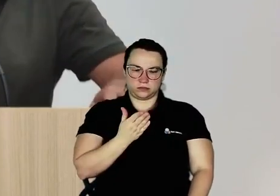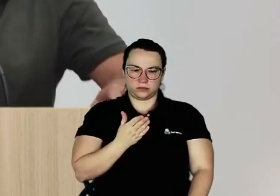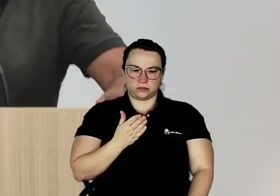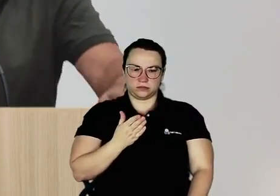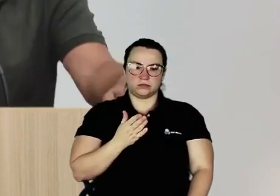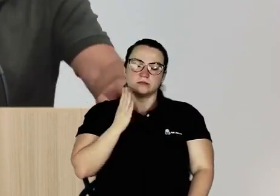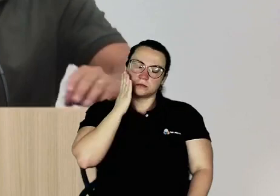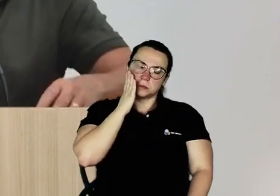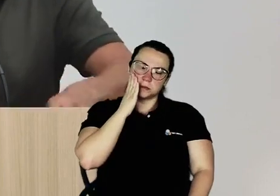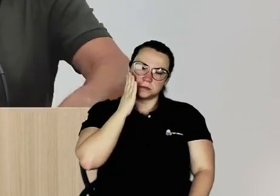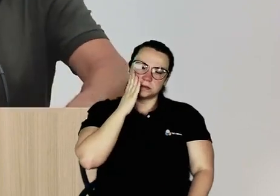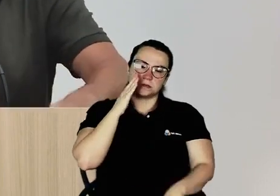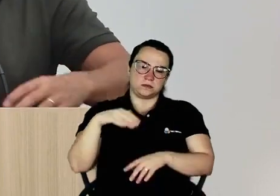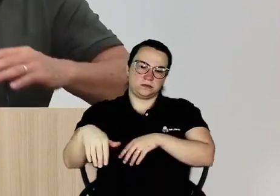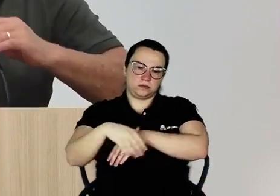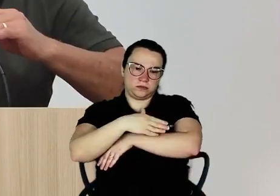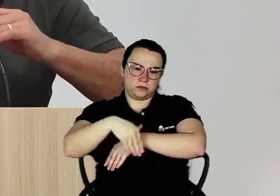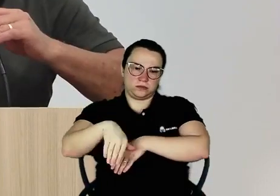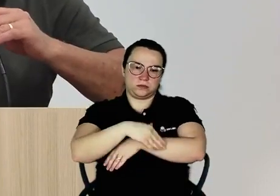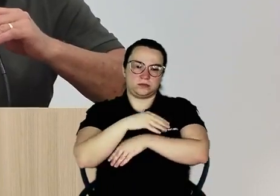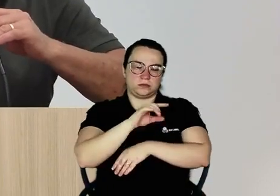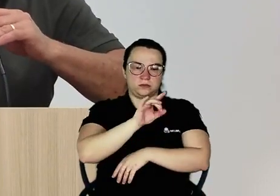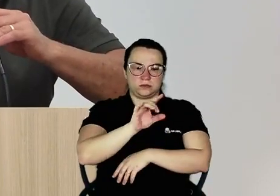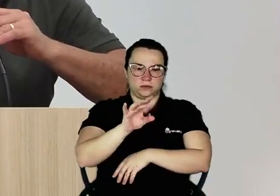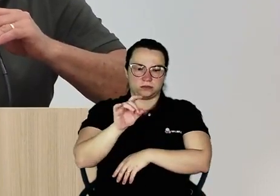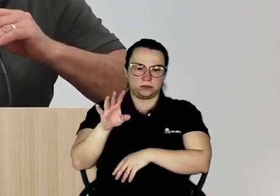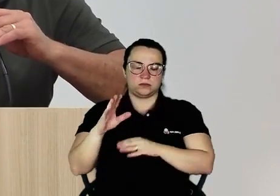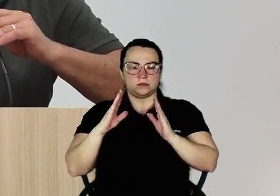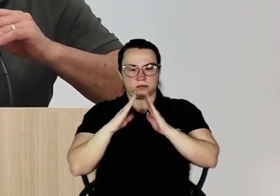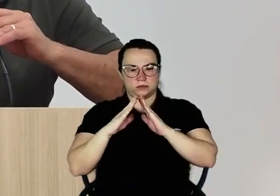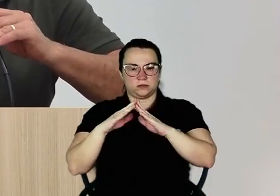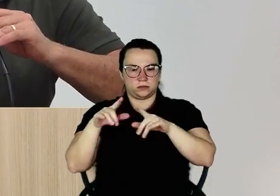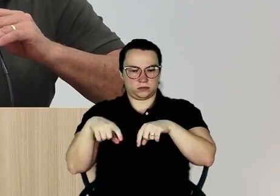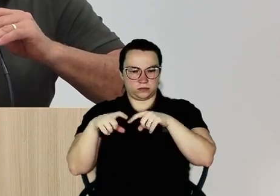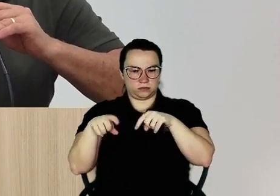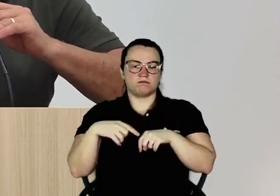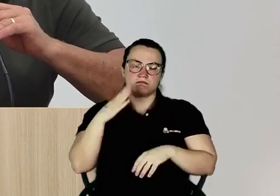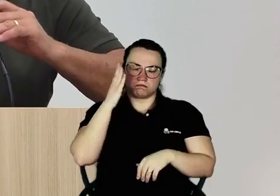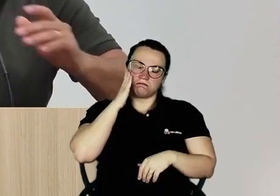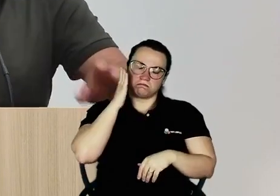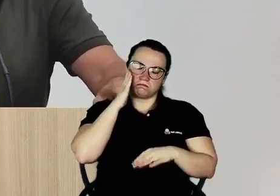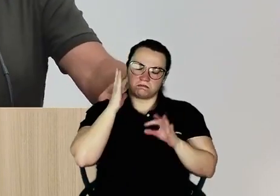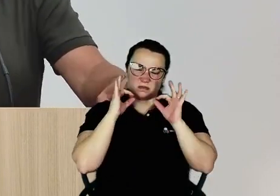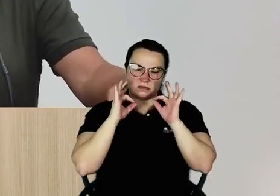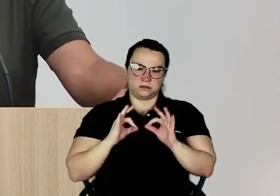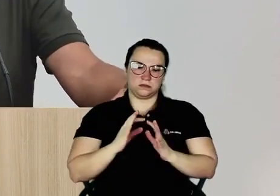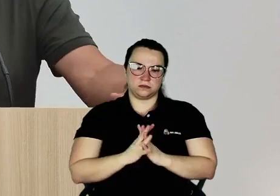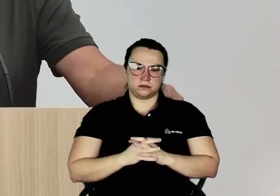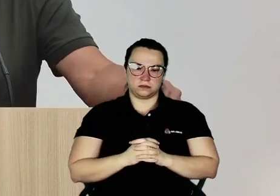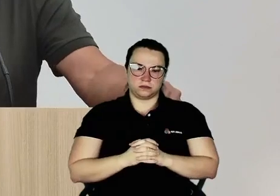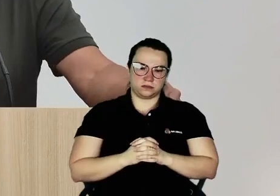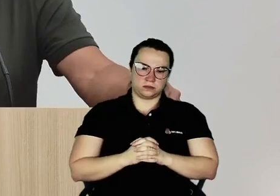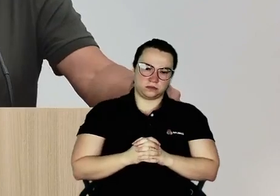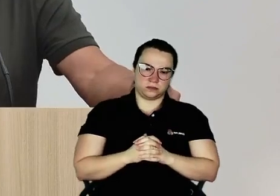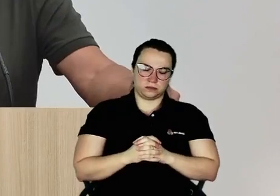sabendo do endereço de cada um desses moradores na zona rural. Mas também quero deixar